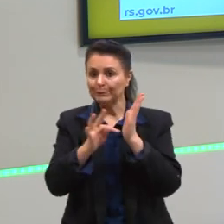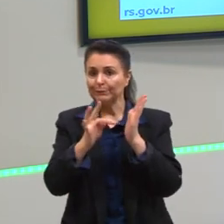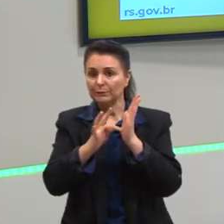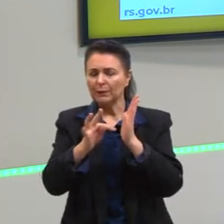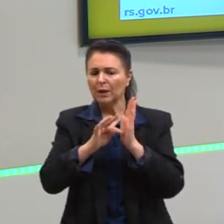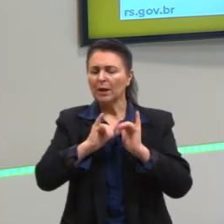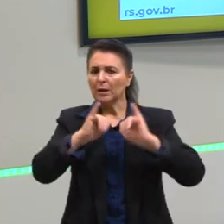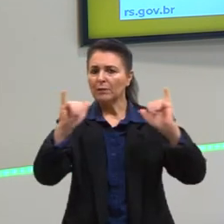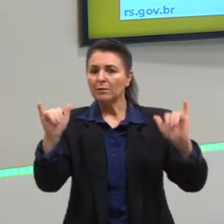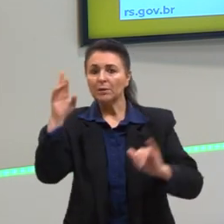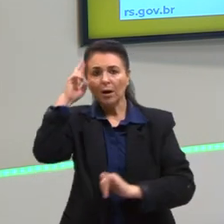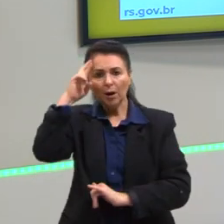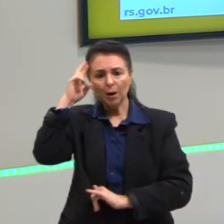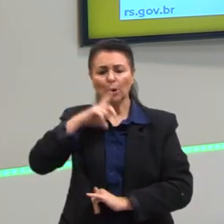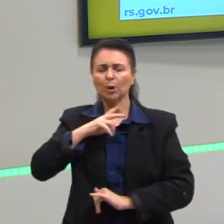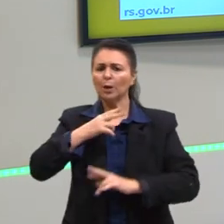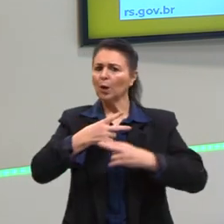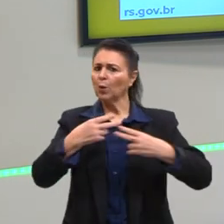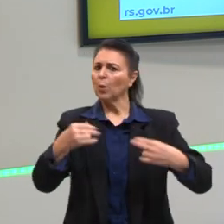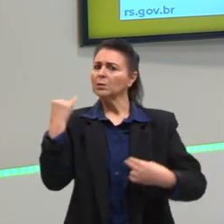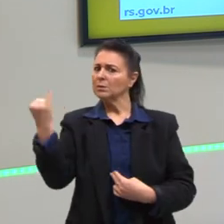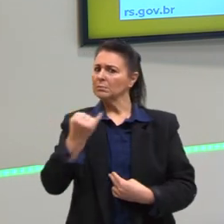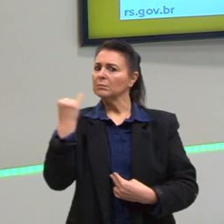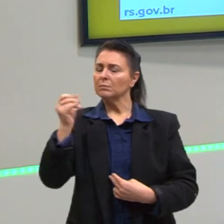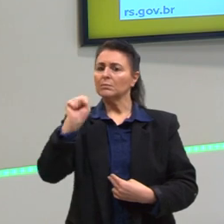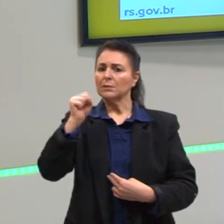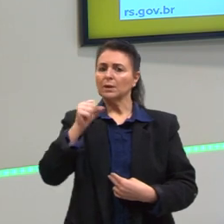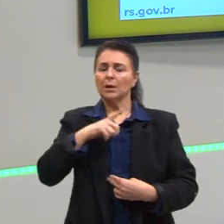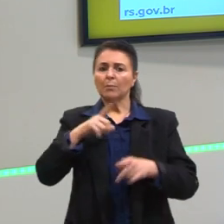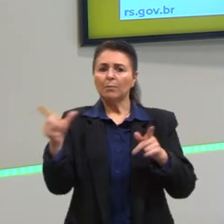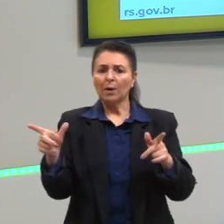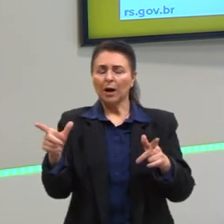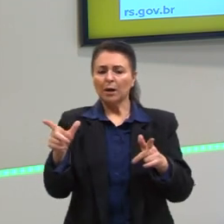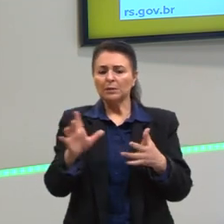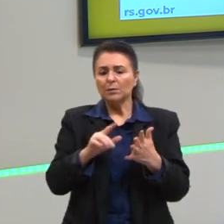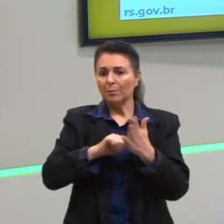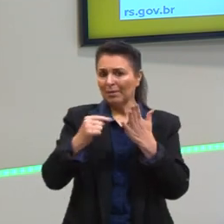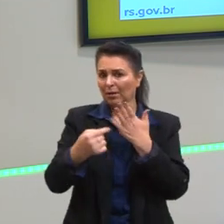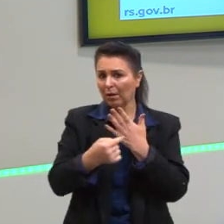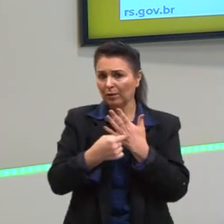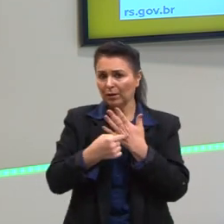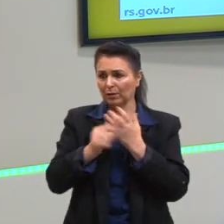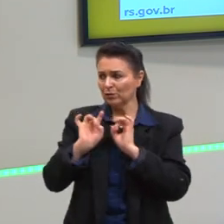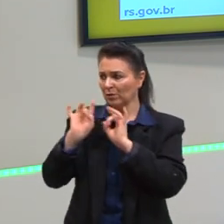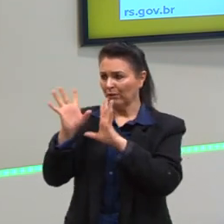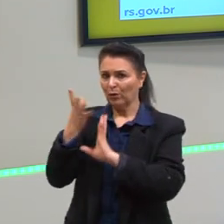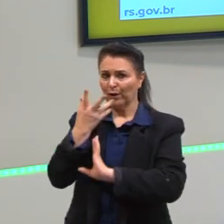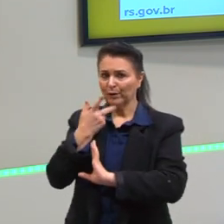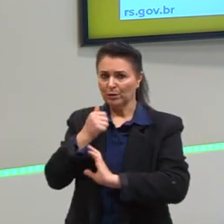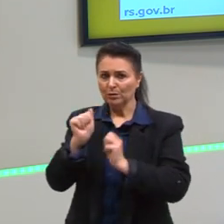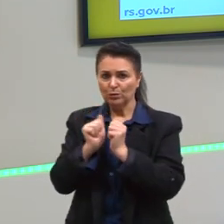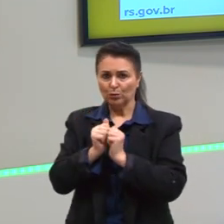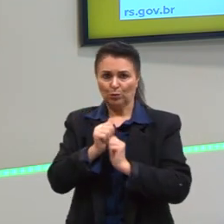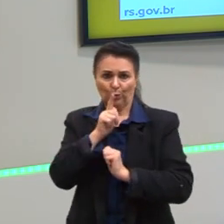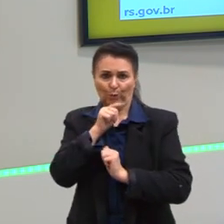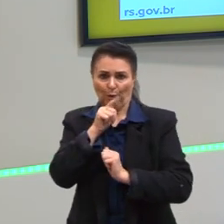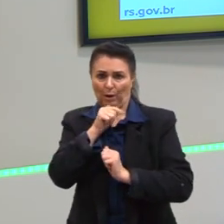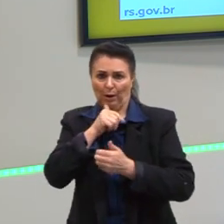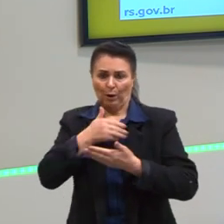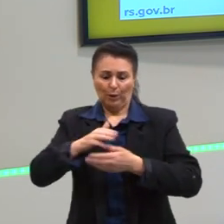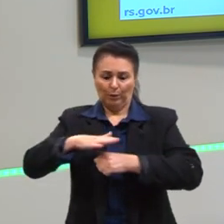razão tem coisas importantes nós não vamos jogar a criança fora com a água do banho né a razão tem coisas